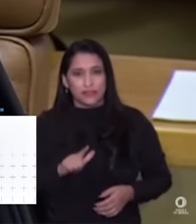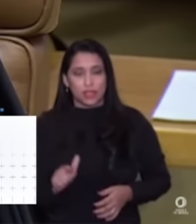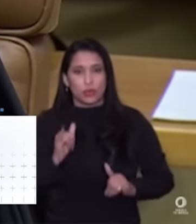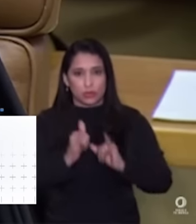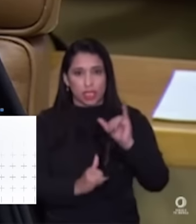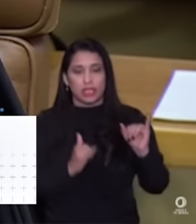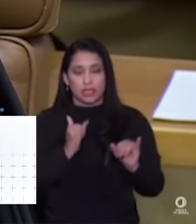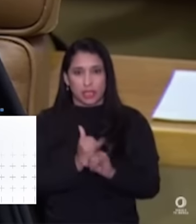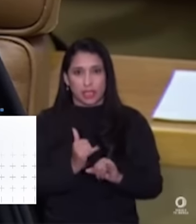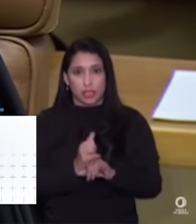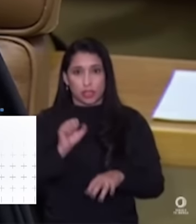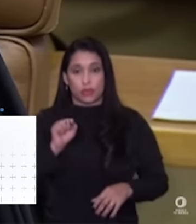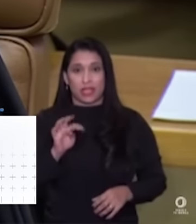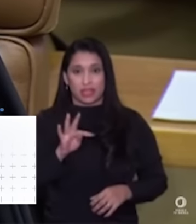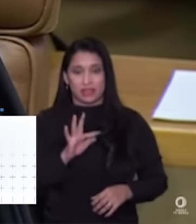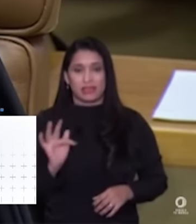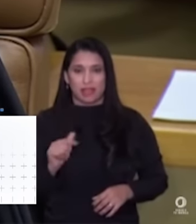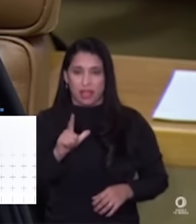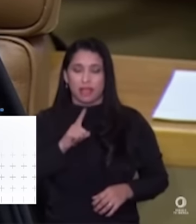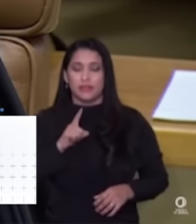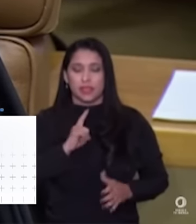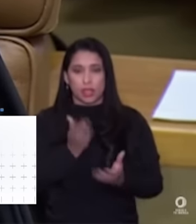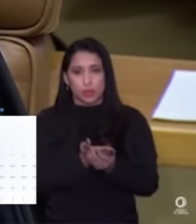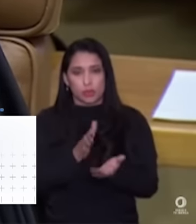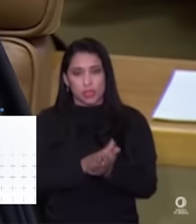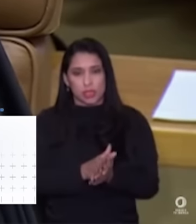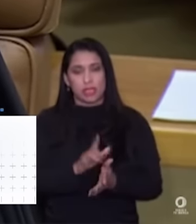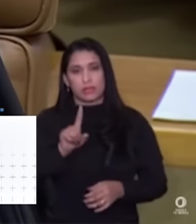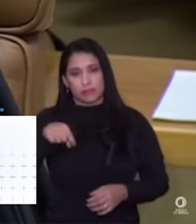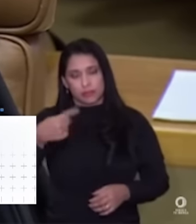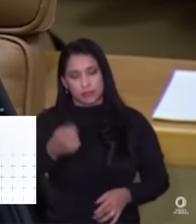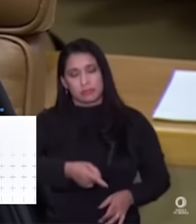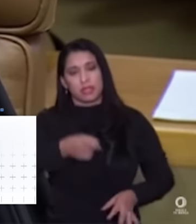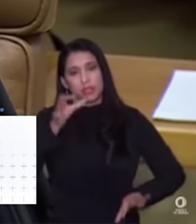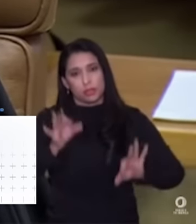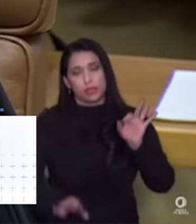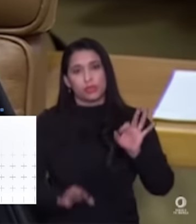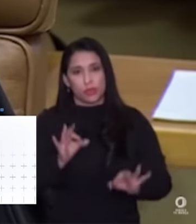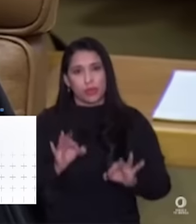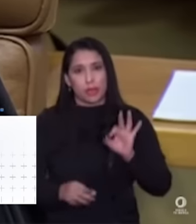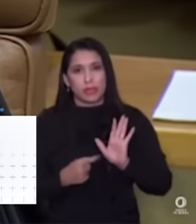encontro marcado em breve, tem se revelado muitas vezes